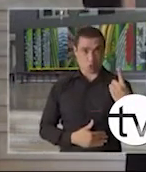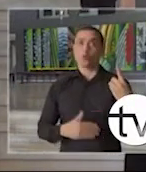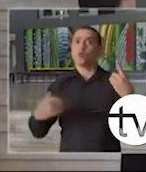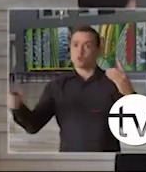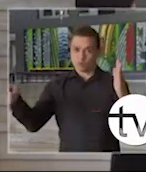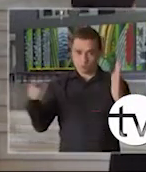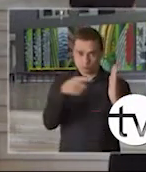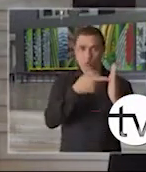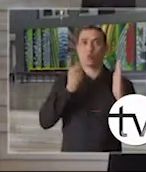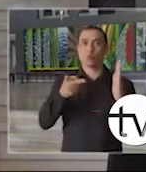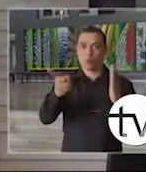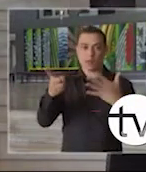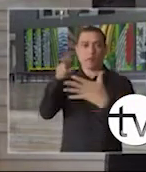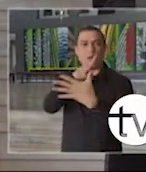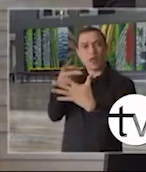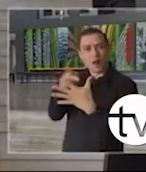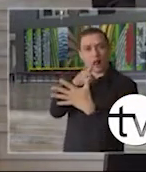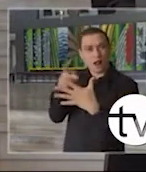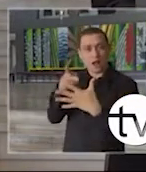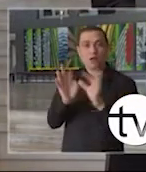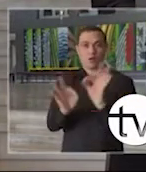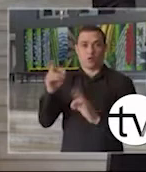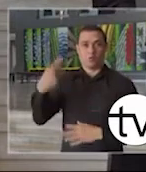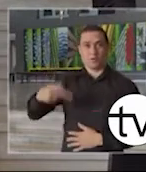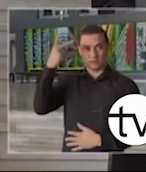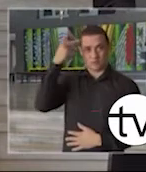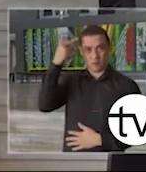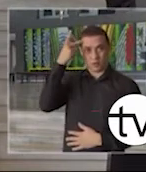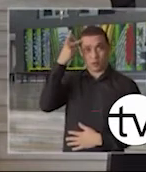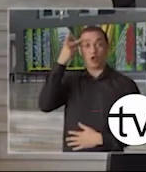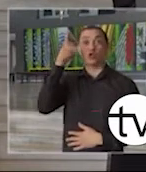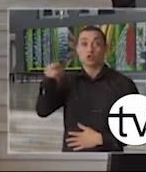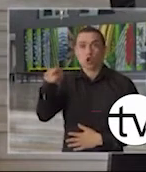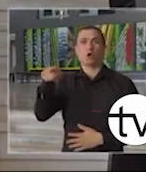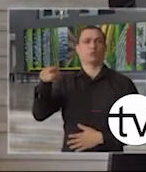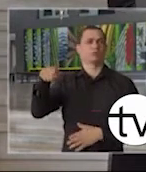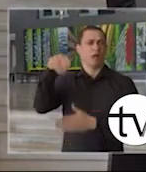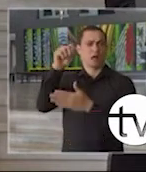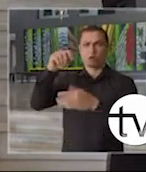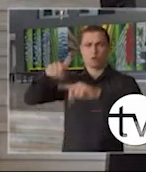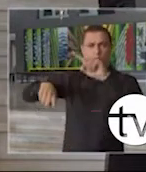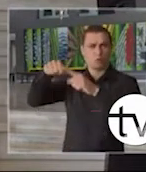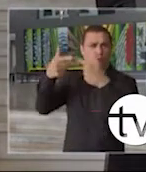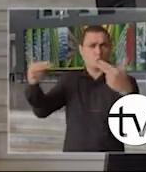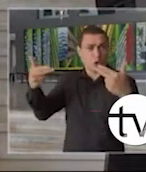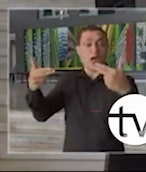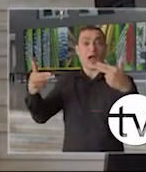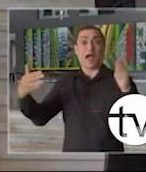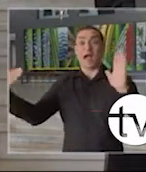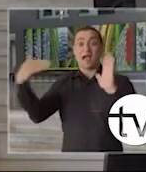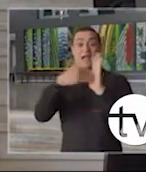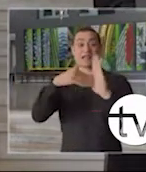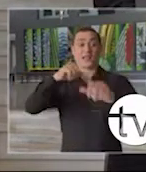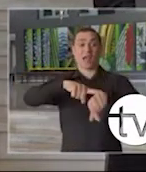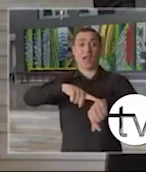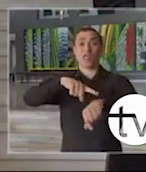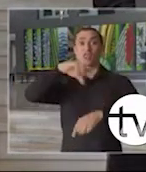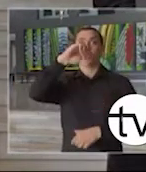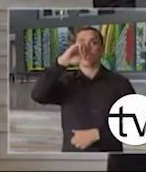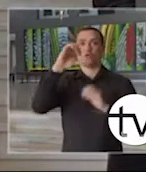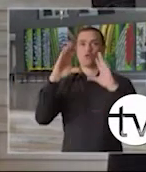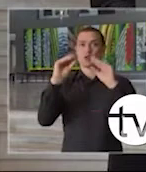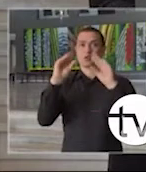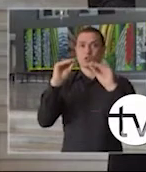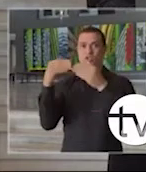de transição do plano São Paulo com o funcionamento das atividades até as 21 horas